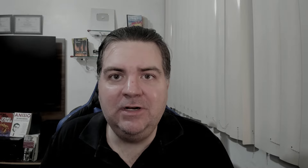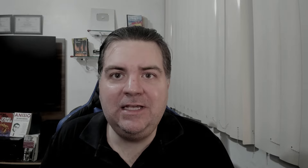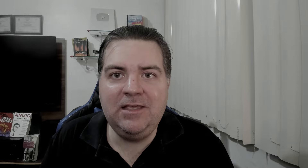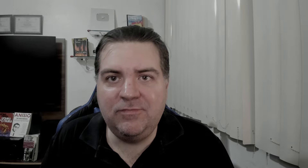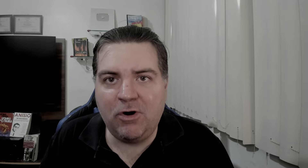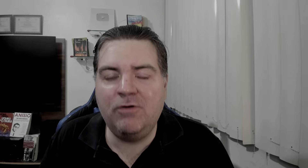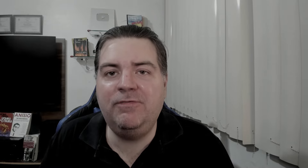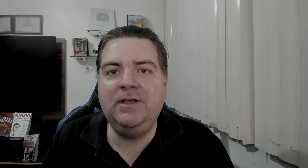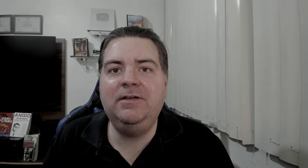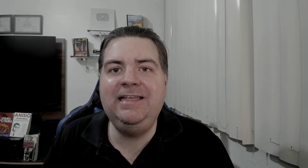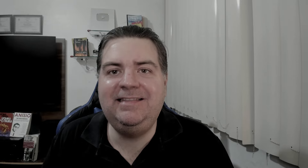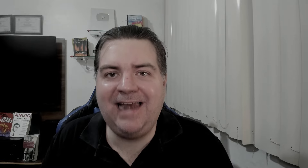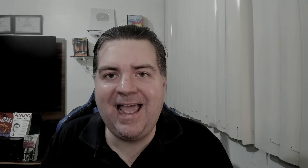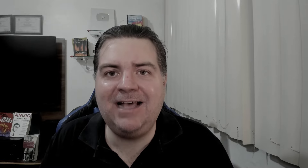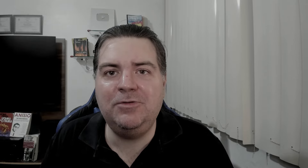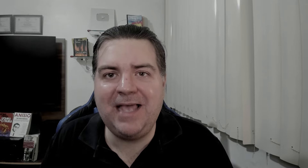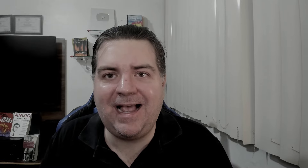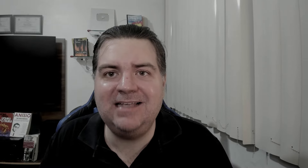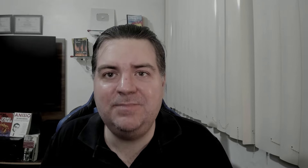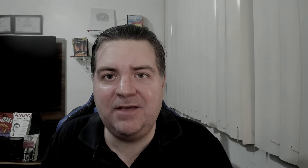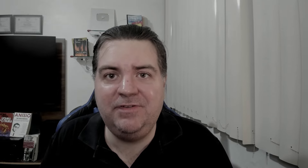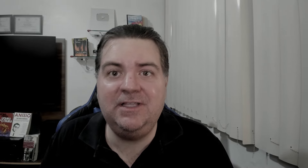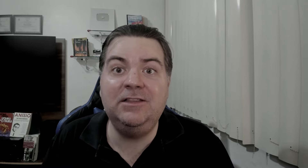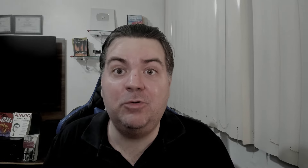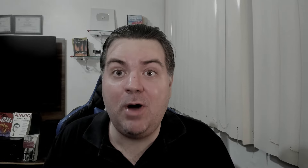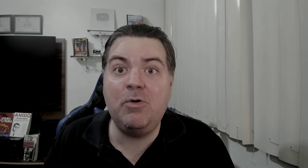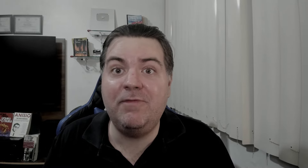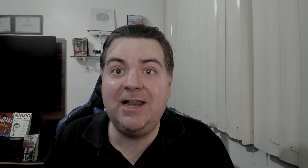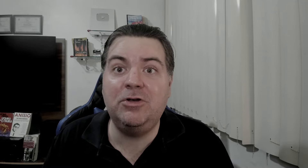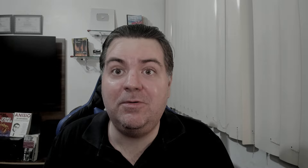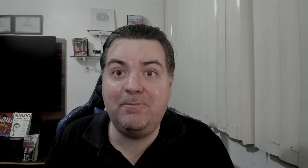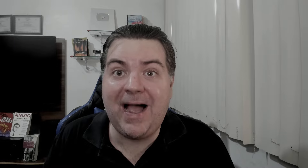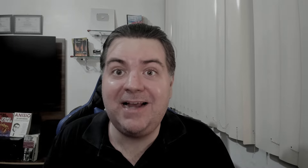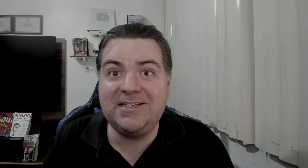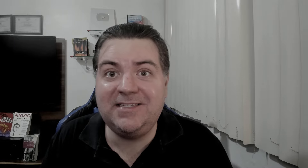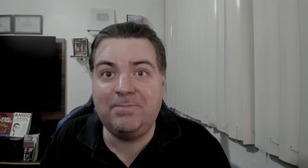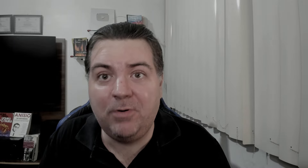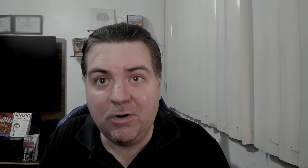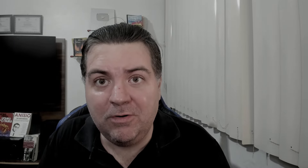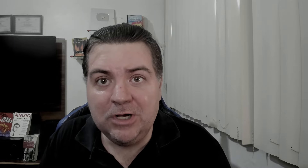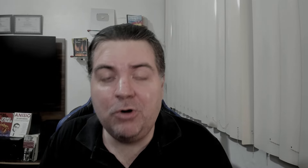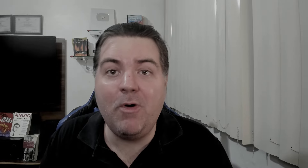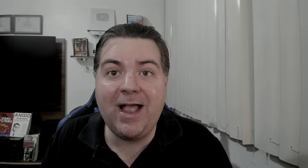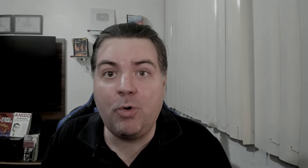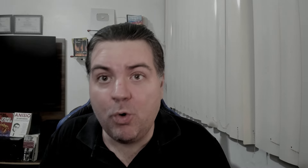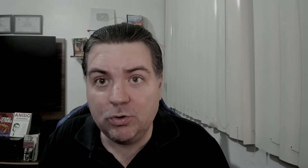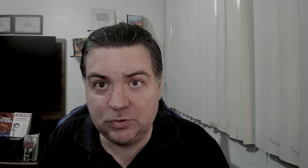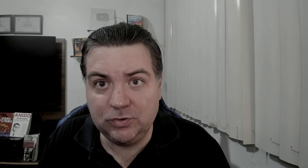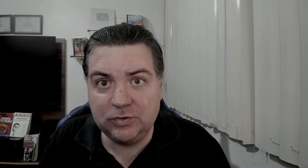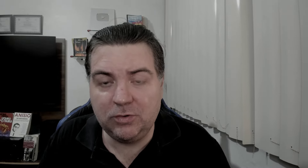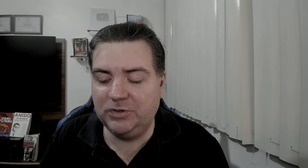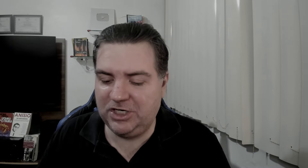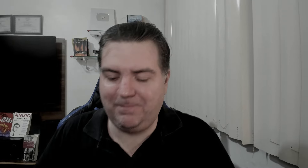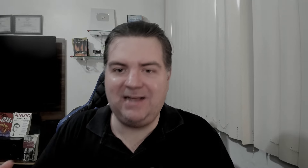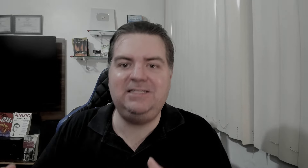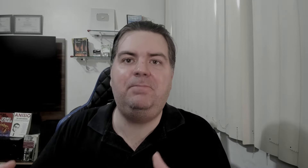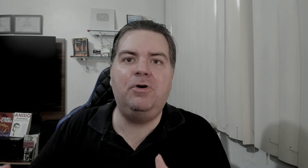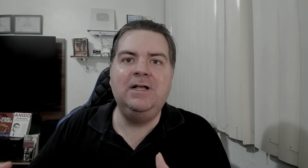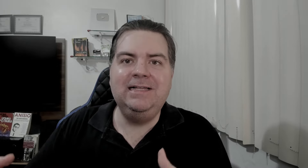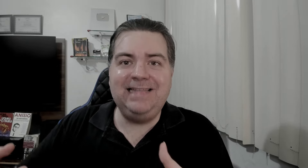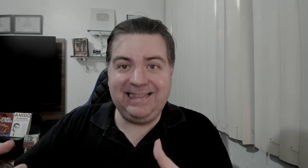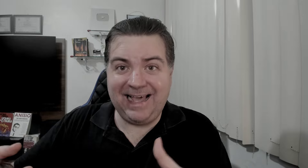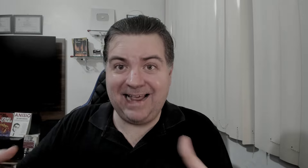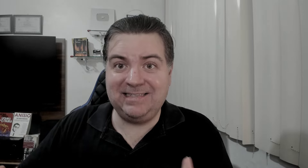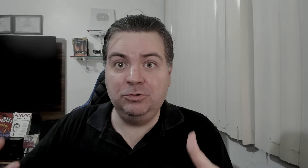evento que envolve entrega do Minha Casa Minha Vida, do qual o governador participou com recursos, ou seja,